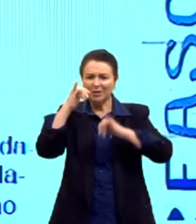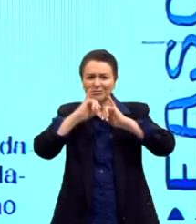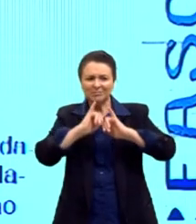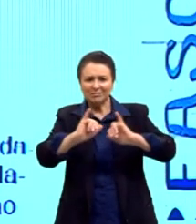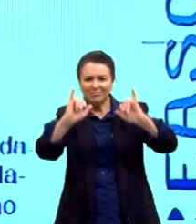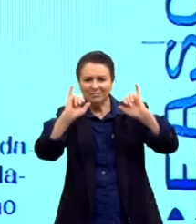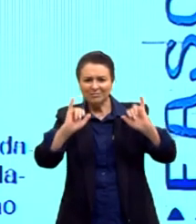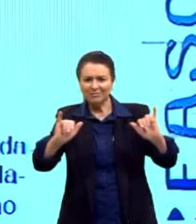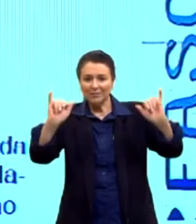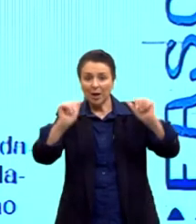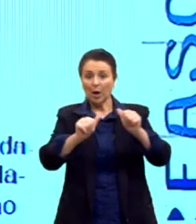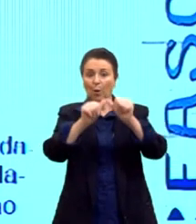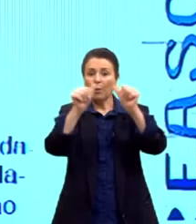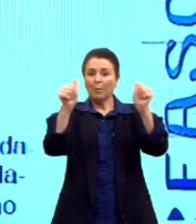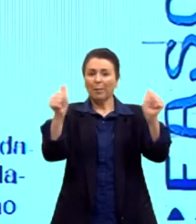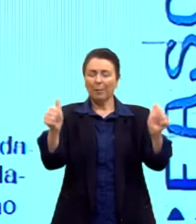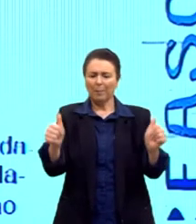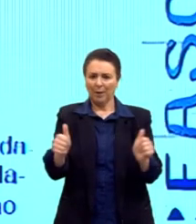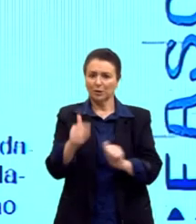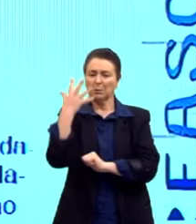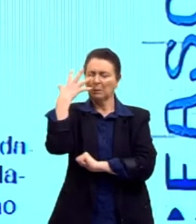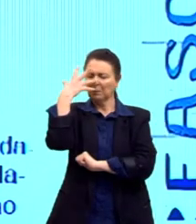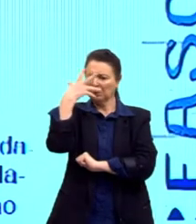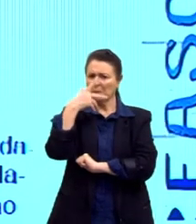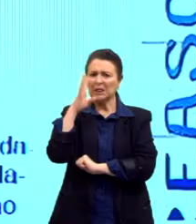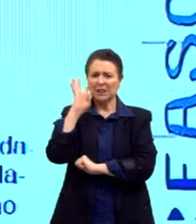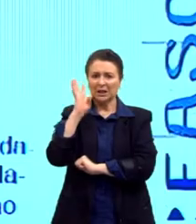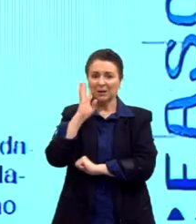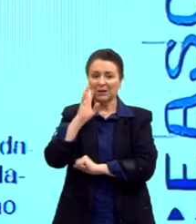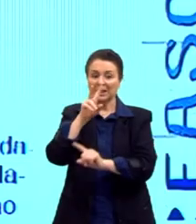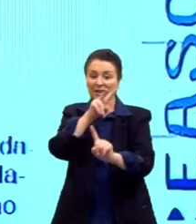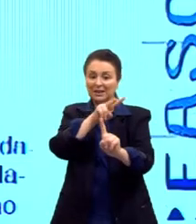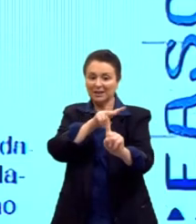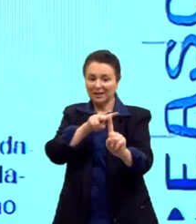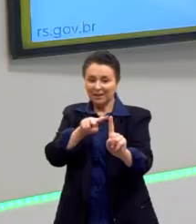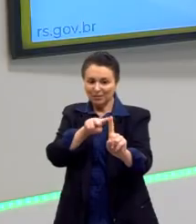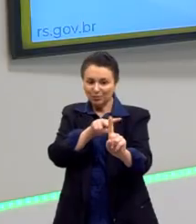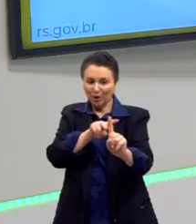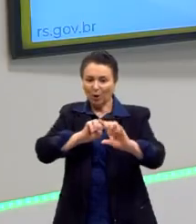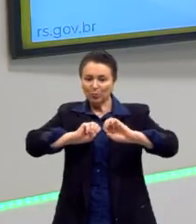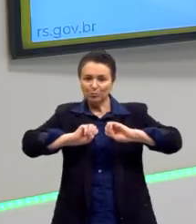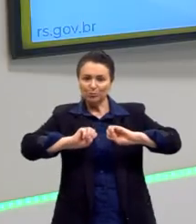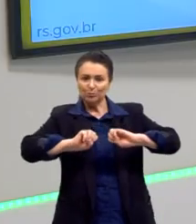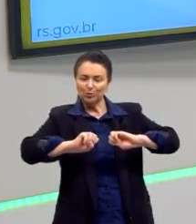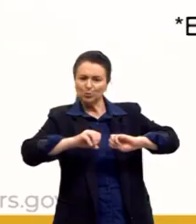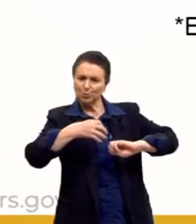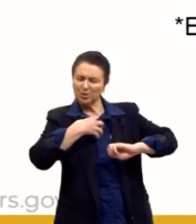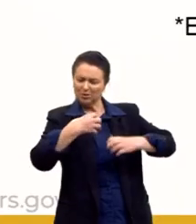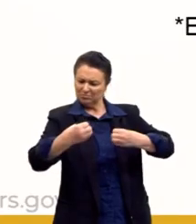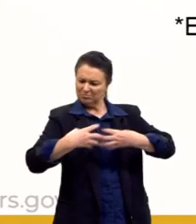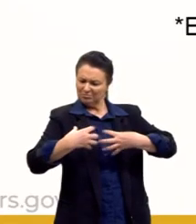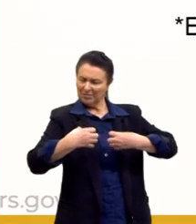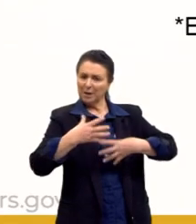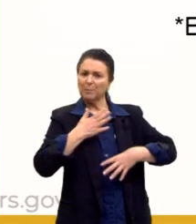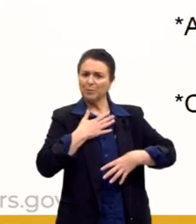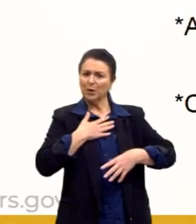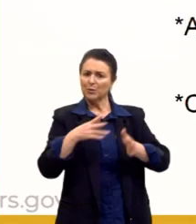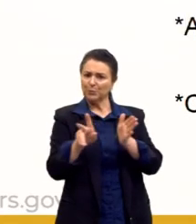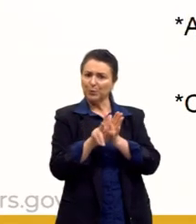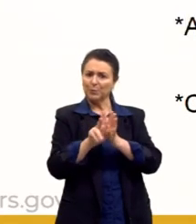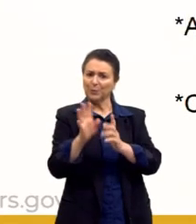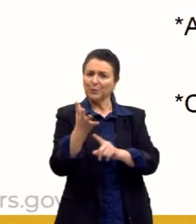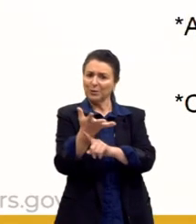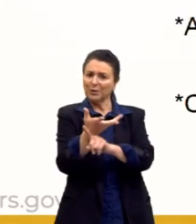uma imagem para que nós possamos nessa perspectiva de Educação do nosso sentido para a arte